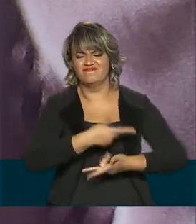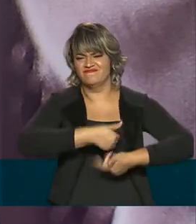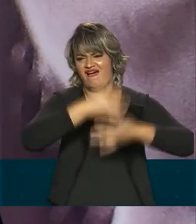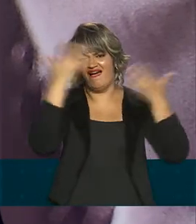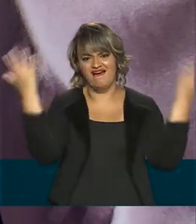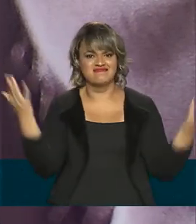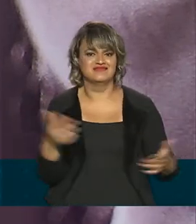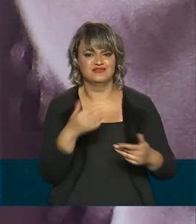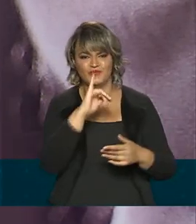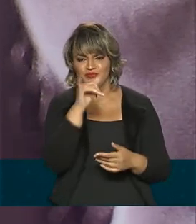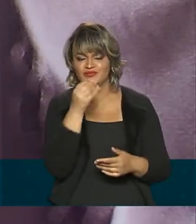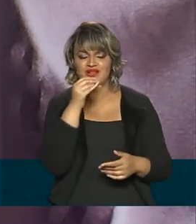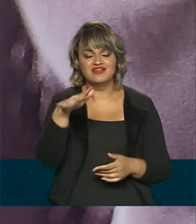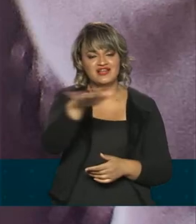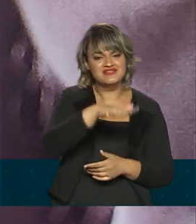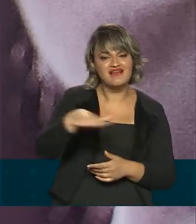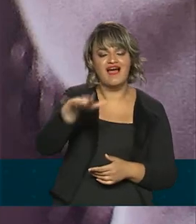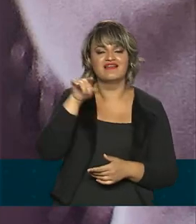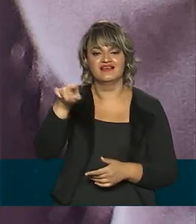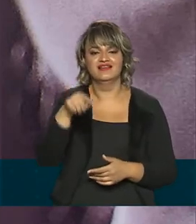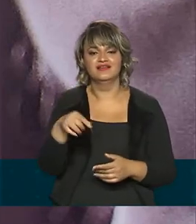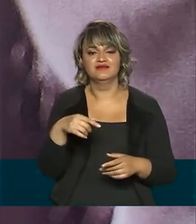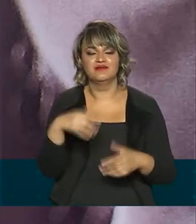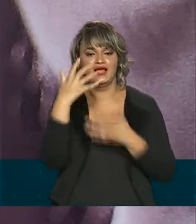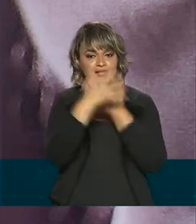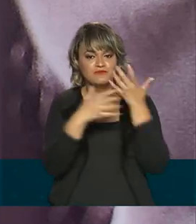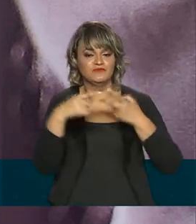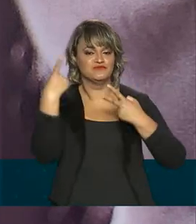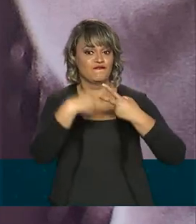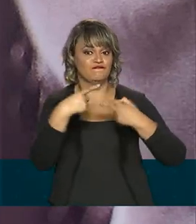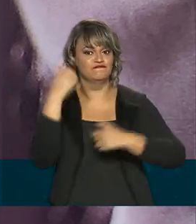de oportunidades no horizonte para quem trabalha com forró para quem é o artista do Forró